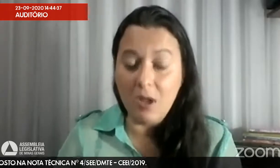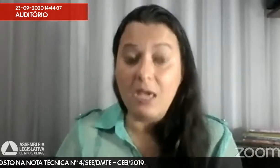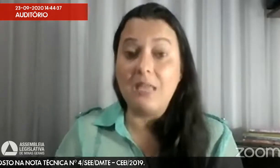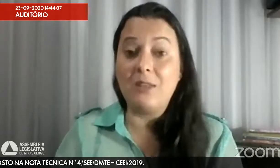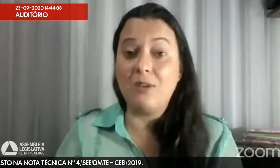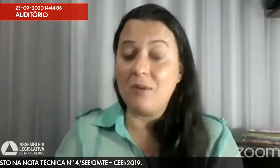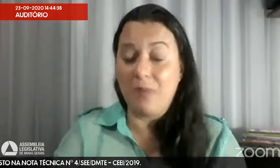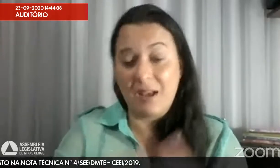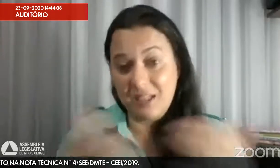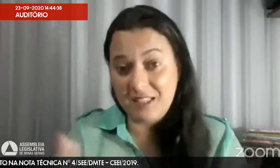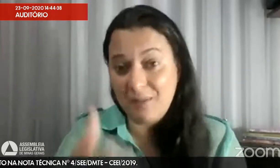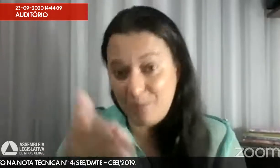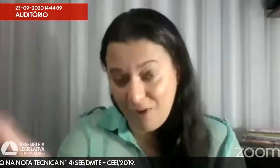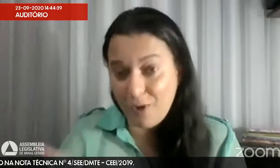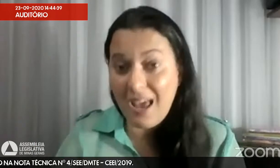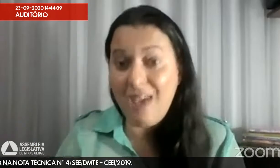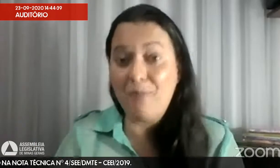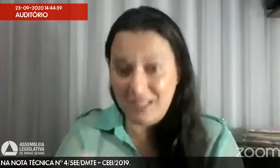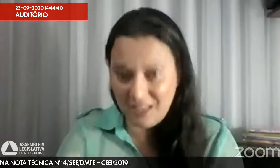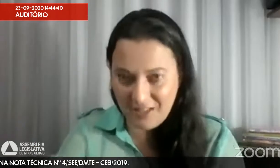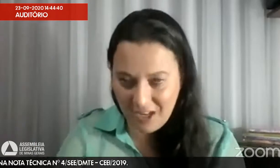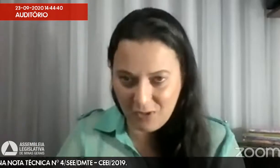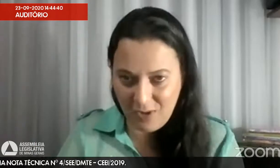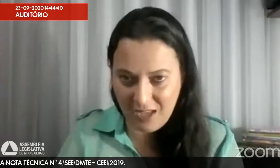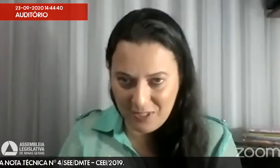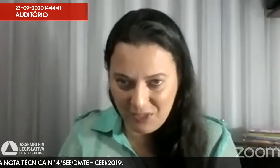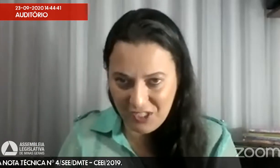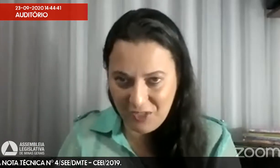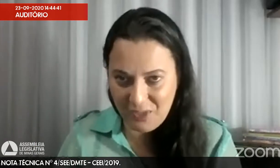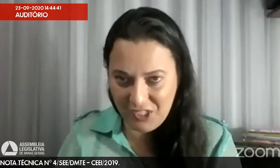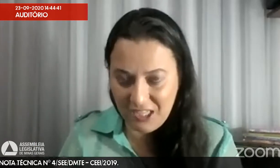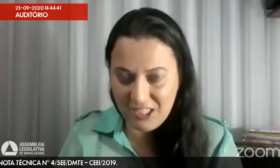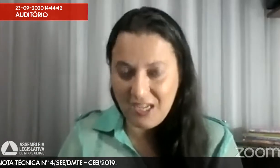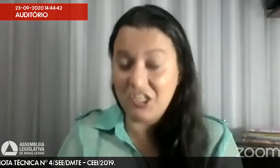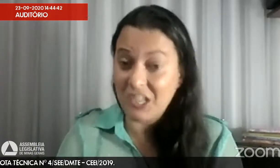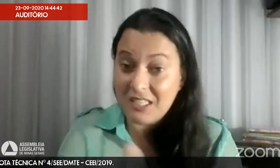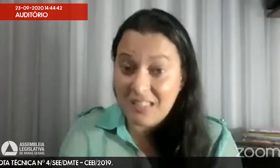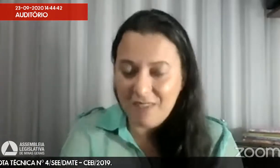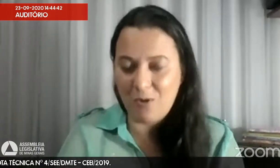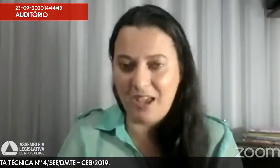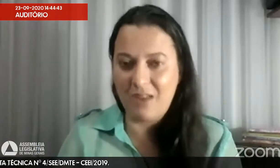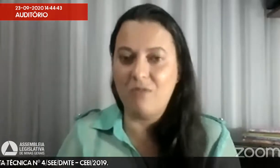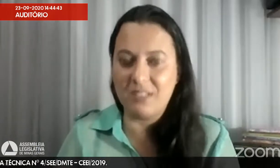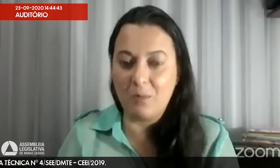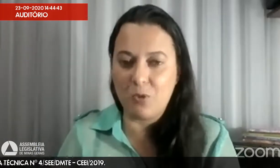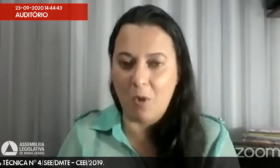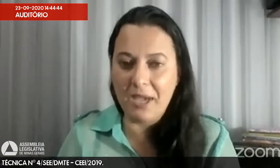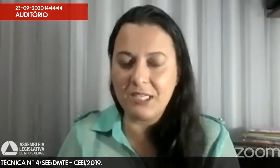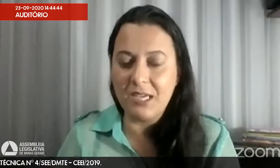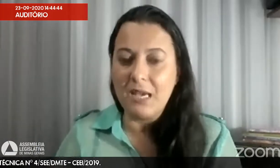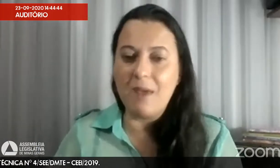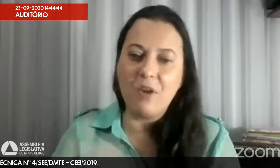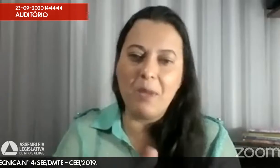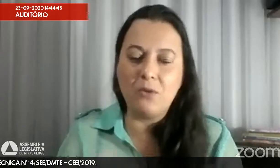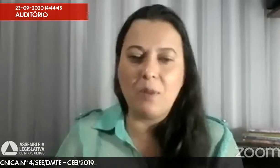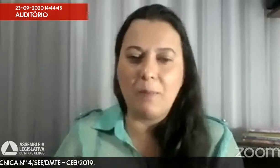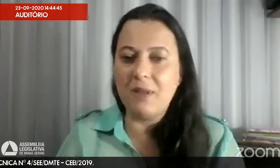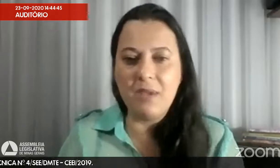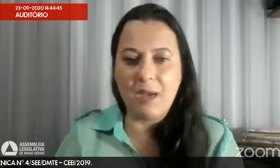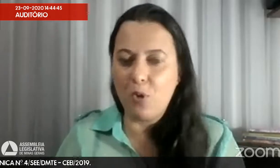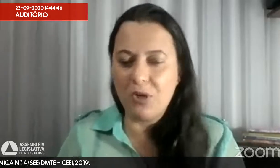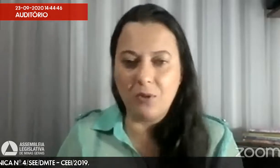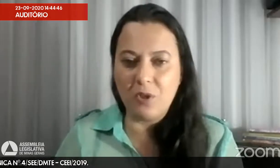bom? Então, eu quero agradecer, por favor, leve para a secretária de Educação esse pedido para a gente já esteve com ela conversando pessoalmente, né? Veio o período